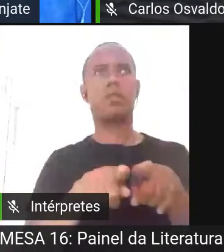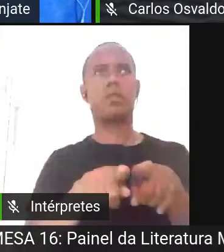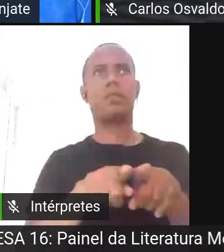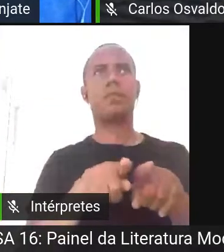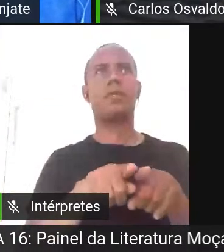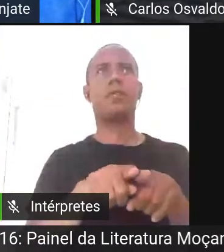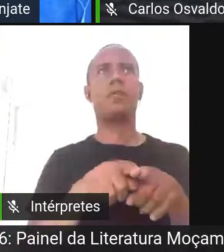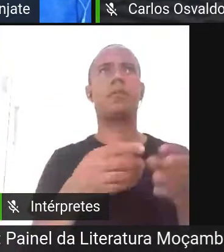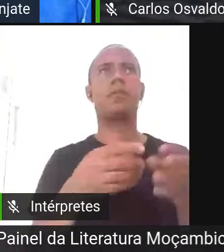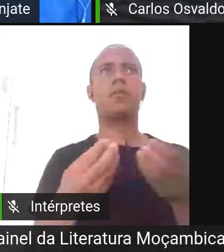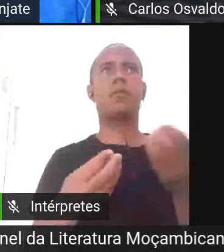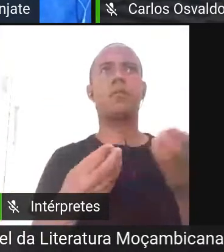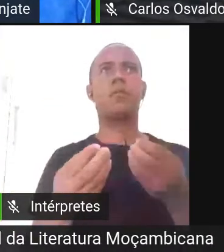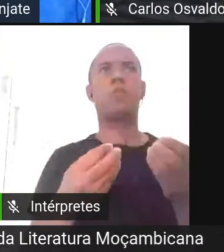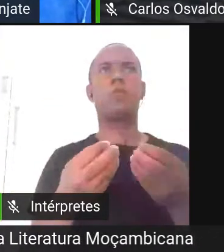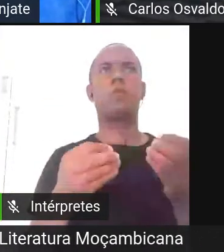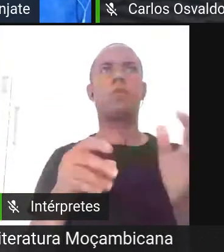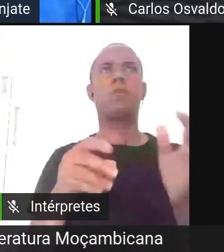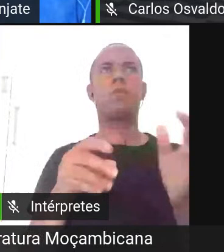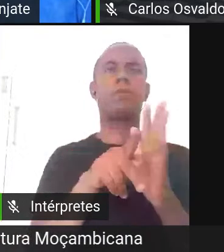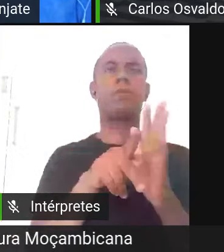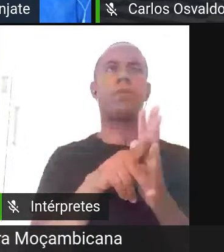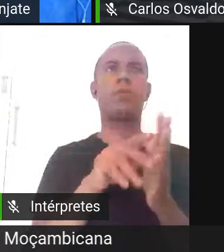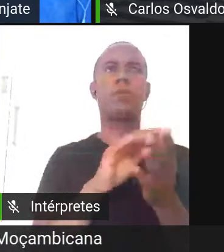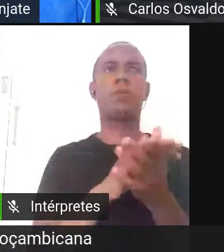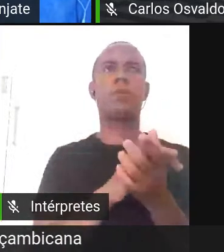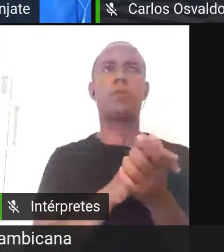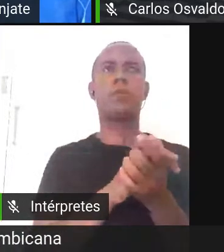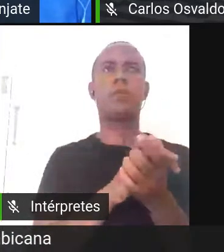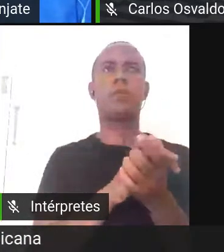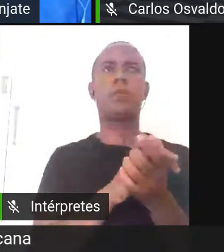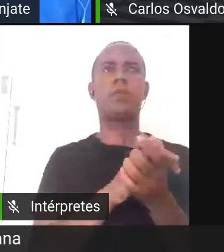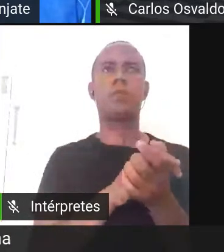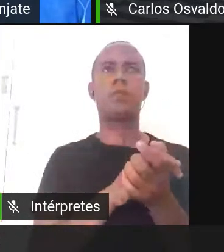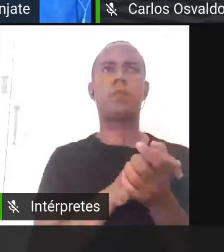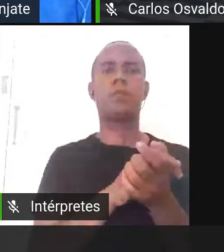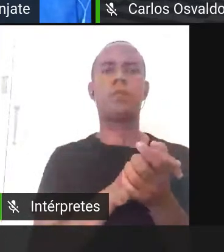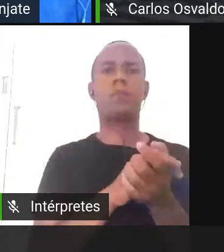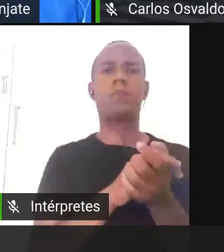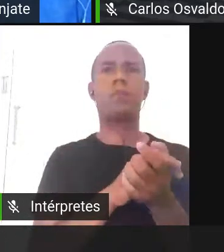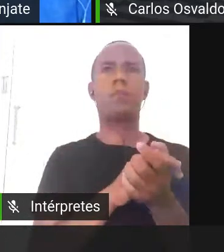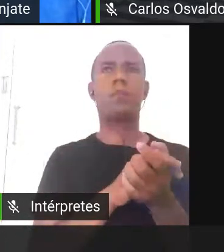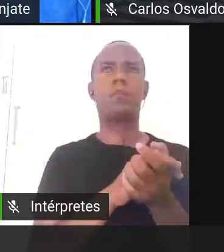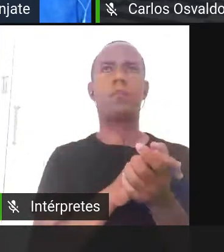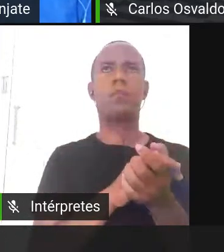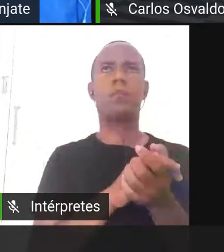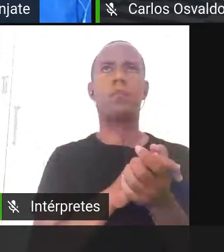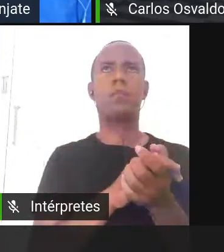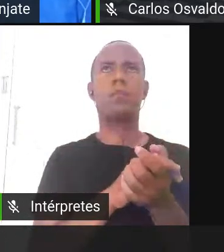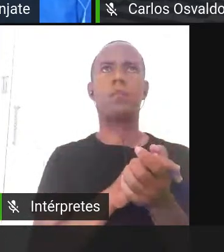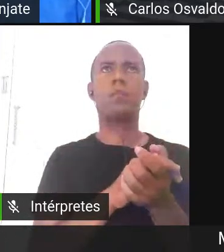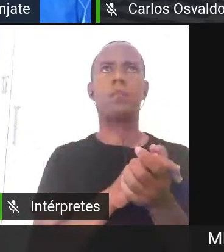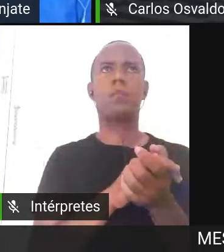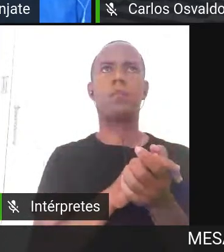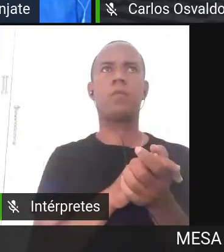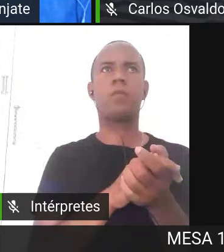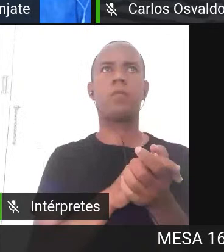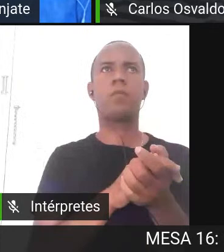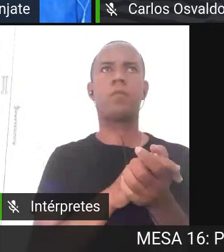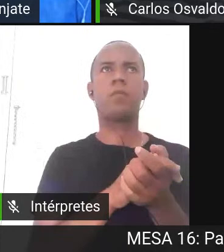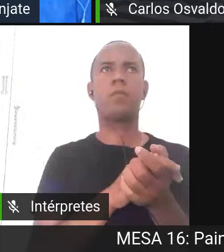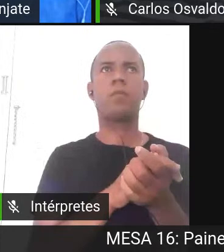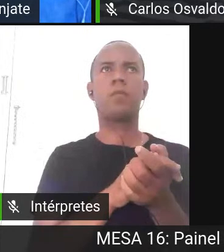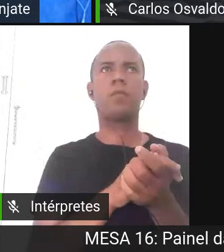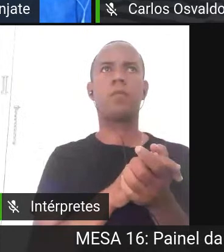Há um jornal em Quilimane, estou-me a esquecer, agora não me surge o nome, mas eu me refiro a esse jornal... No meu livro, Os